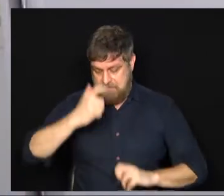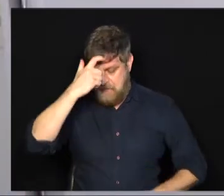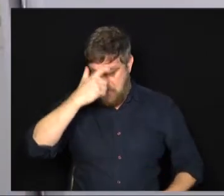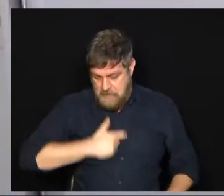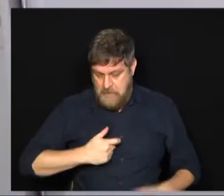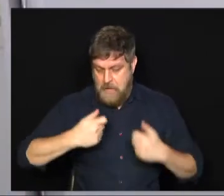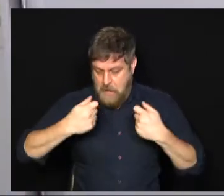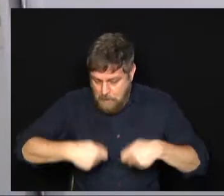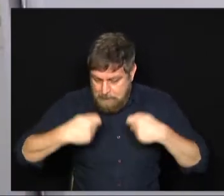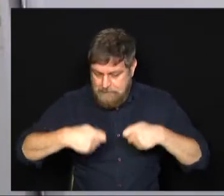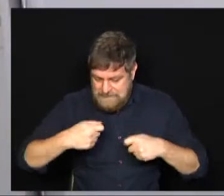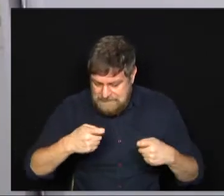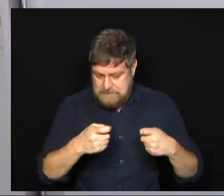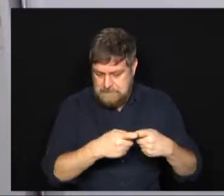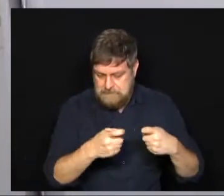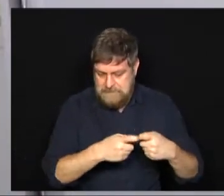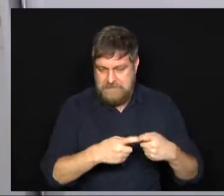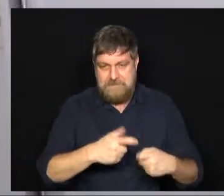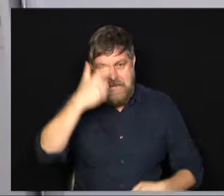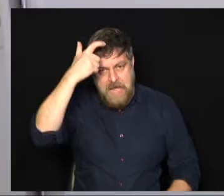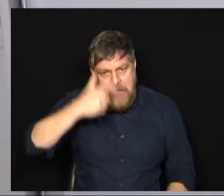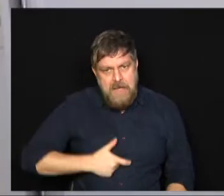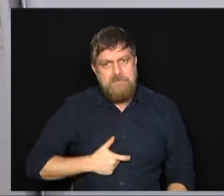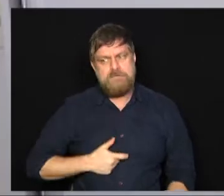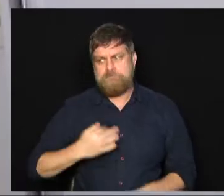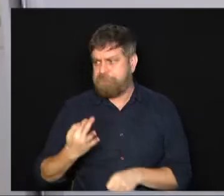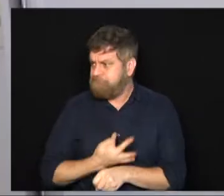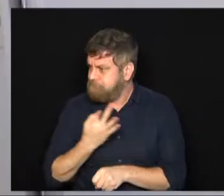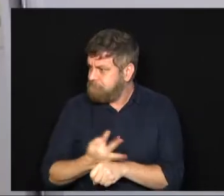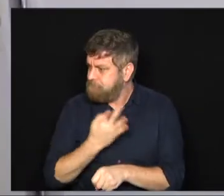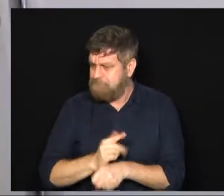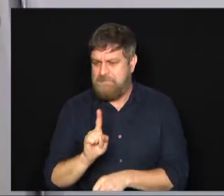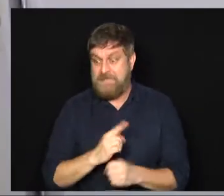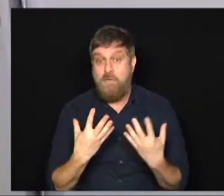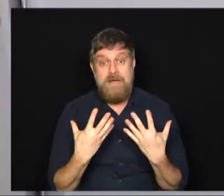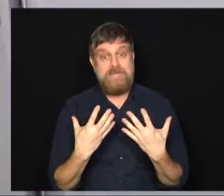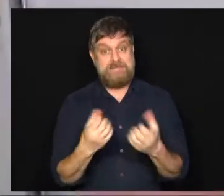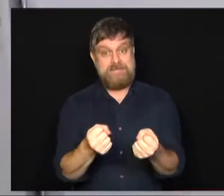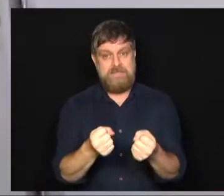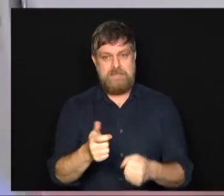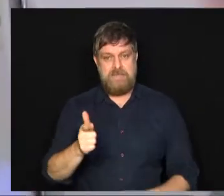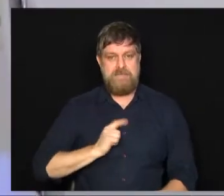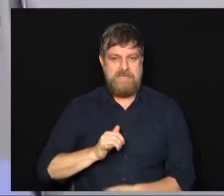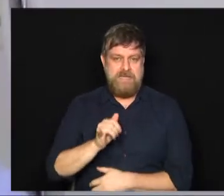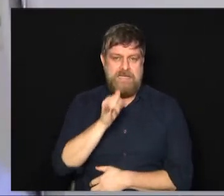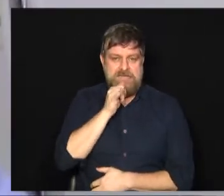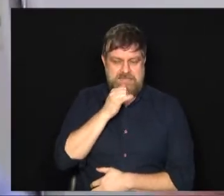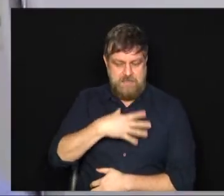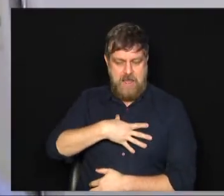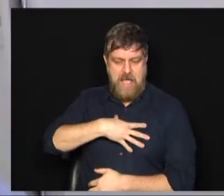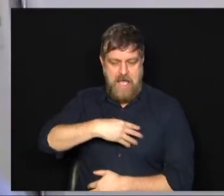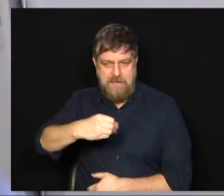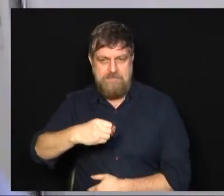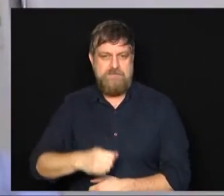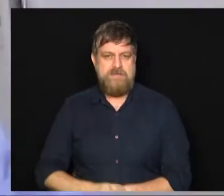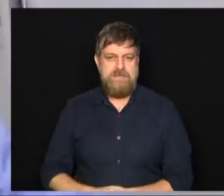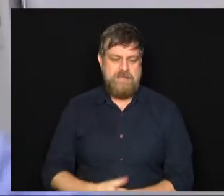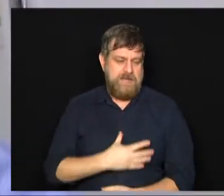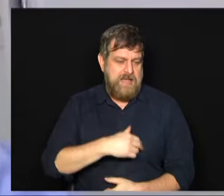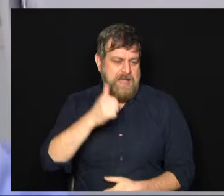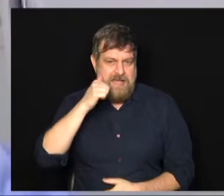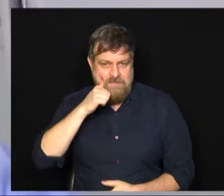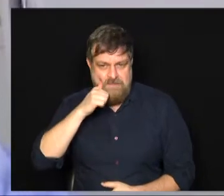que tem um prejuízo, né? Então, não é incomum a filha, o filho, o cônjuge